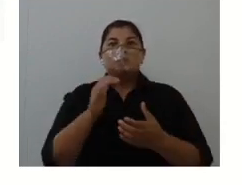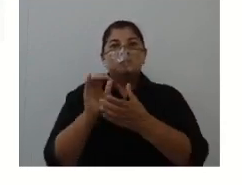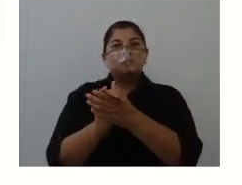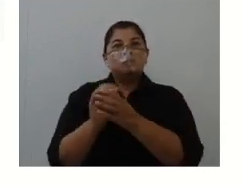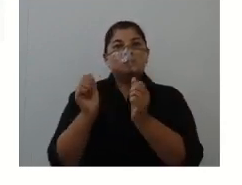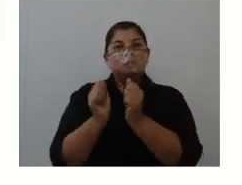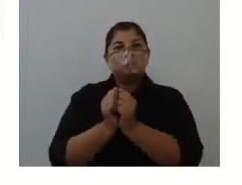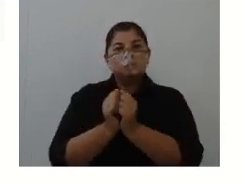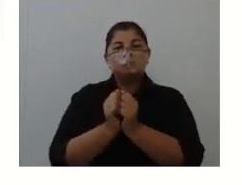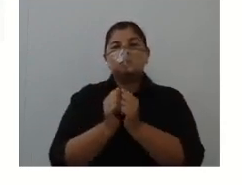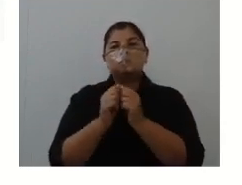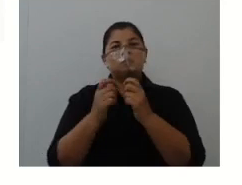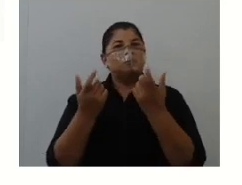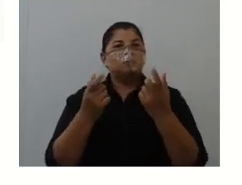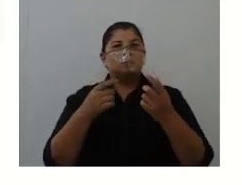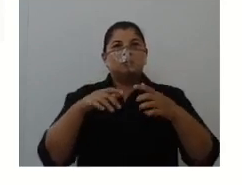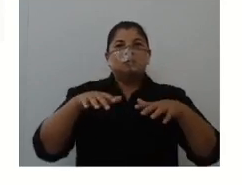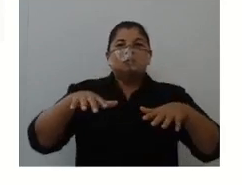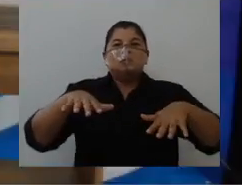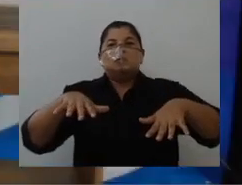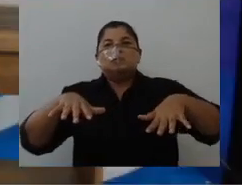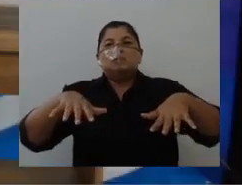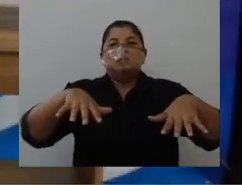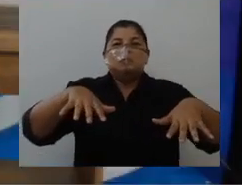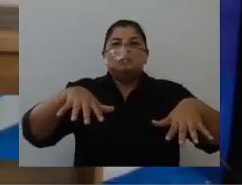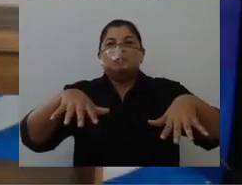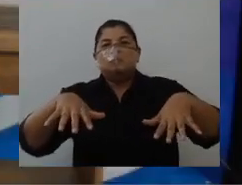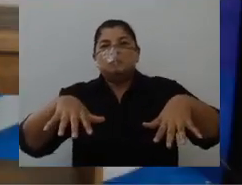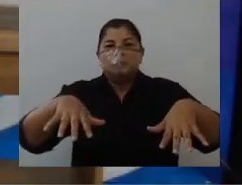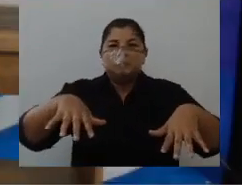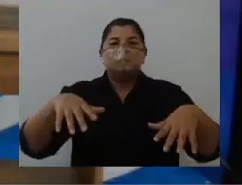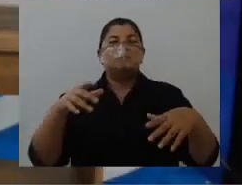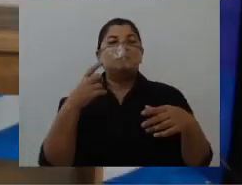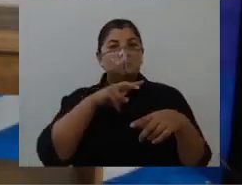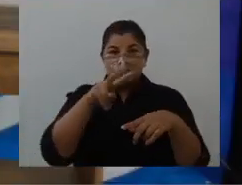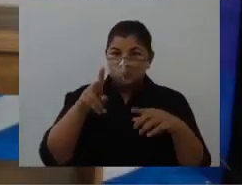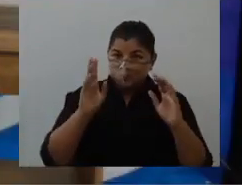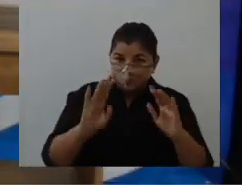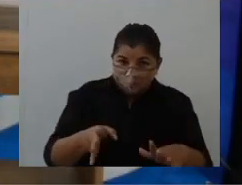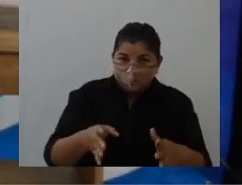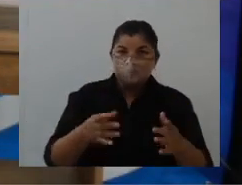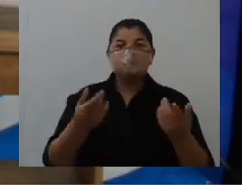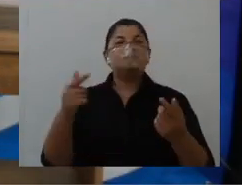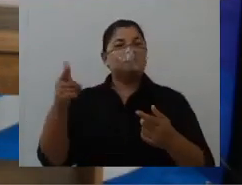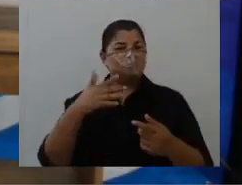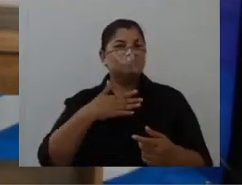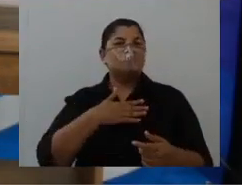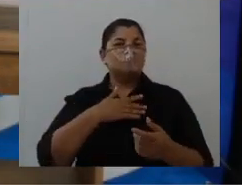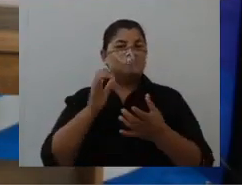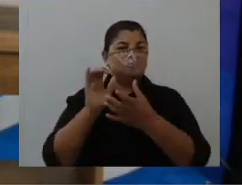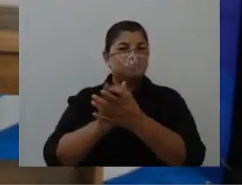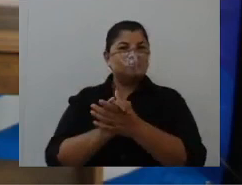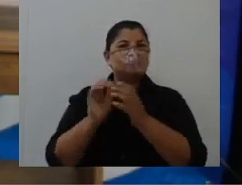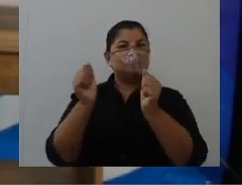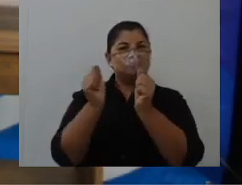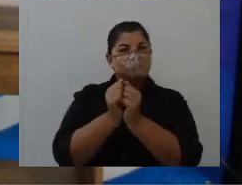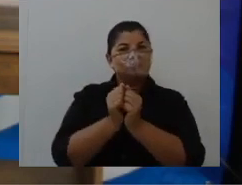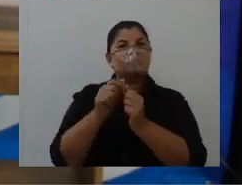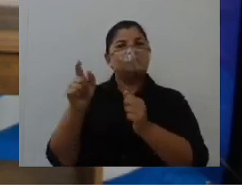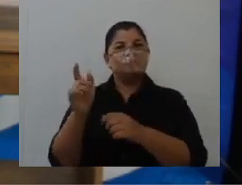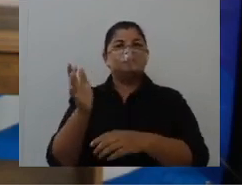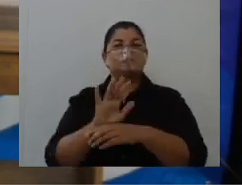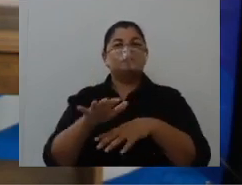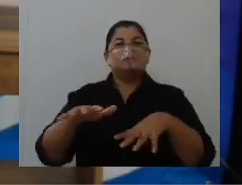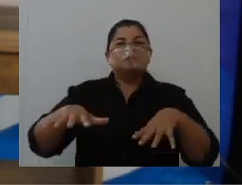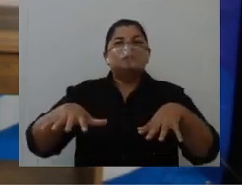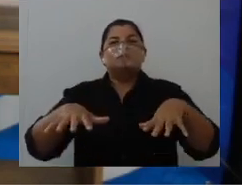The Walking Dead, o zumbi, meu filho. Pense, tô gostando daquele negócio, viu? Não sei se vocês já viram, mas é bom. Tô assistindo The Walking Dead. Minha esposa insistiu